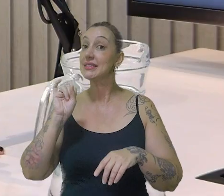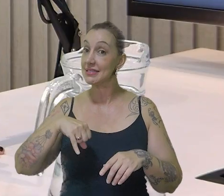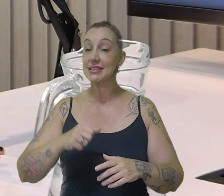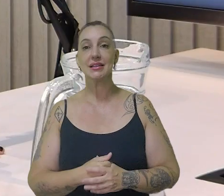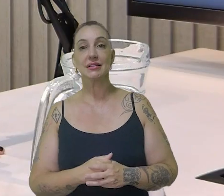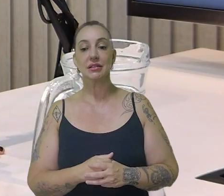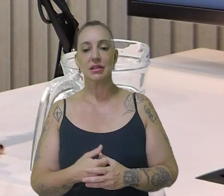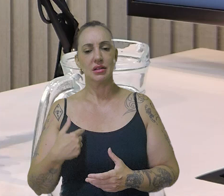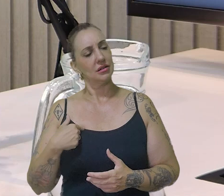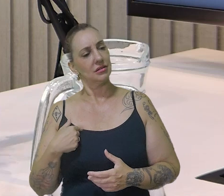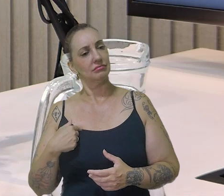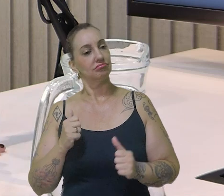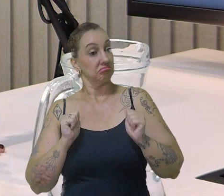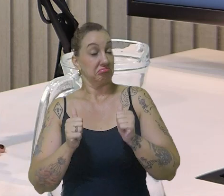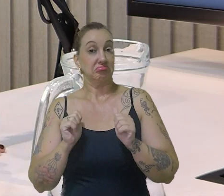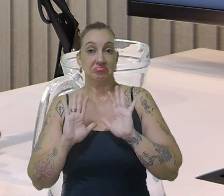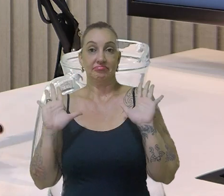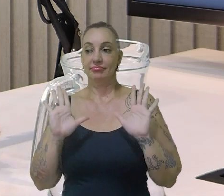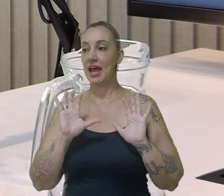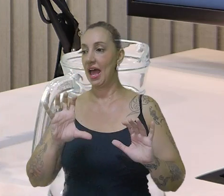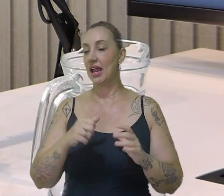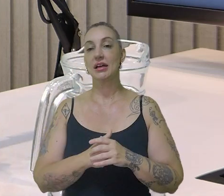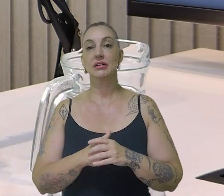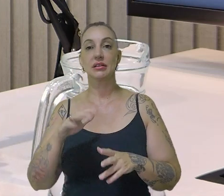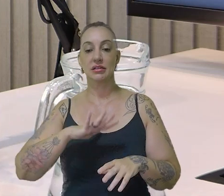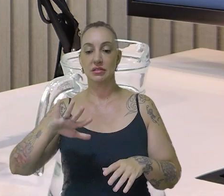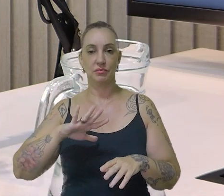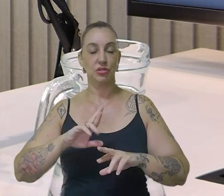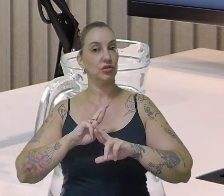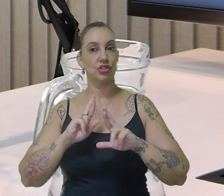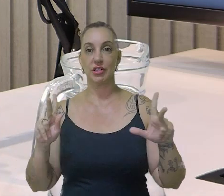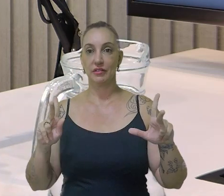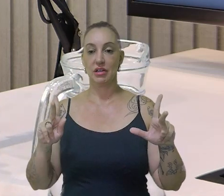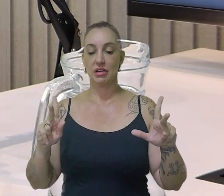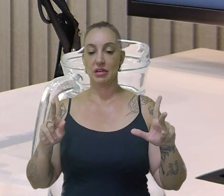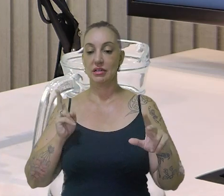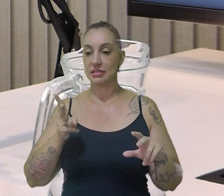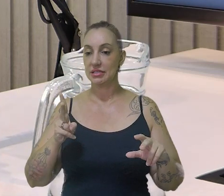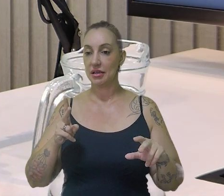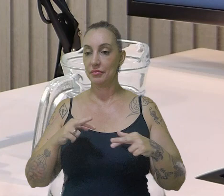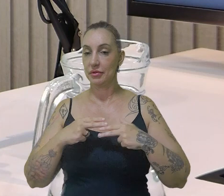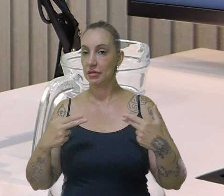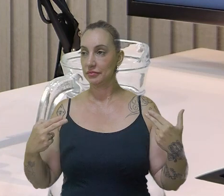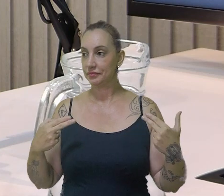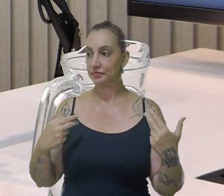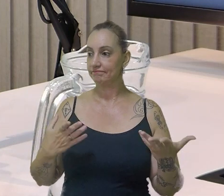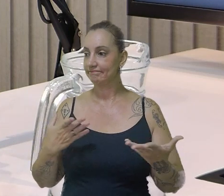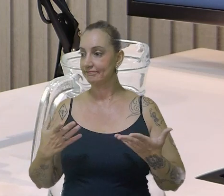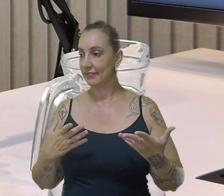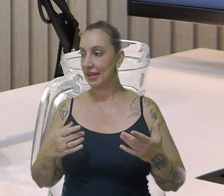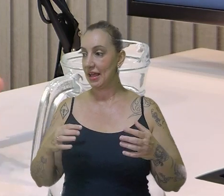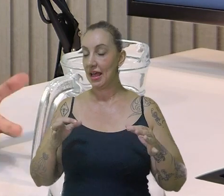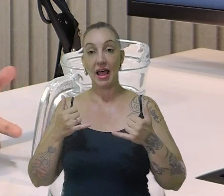sim e aí eu falei então beleza mas era isso era um espaço não convencional e eu sempre fui muito da coisa de